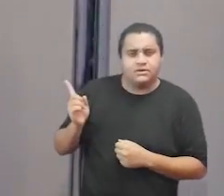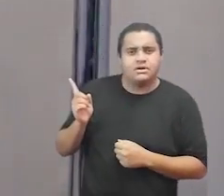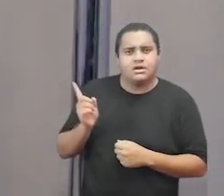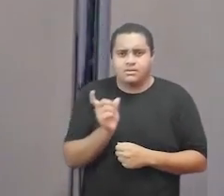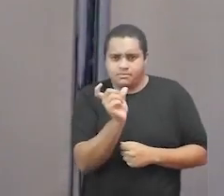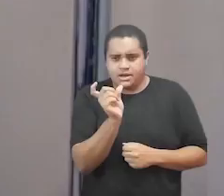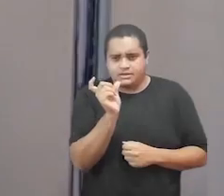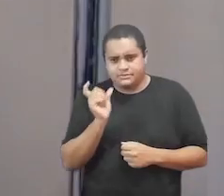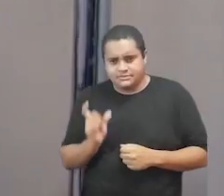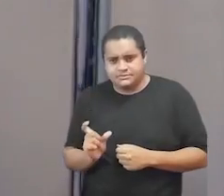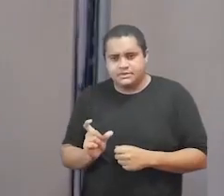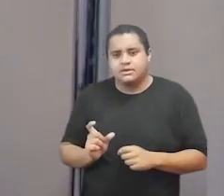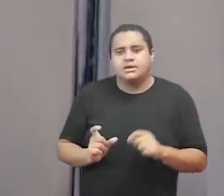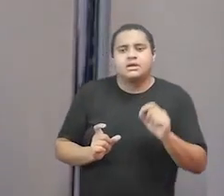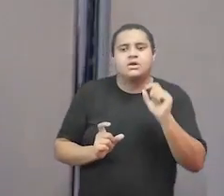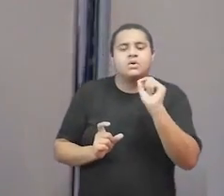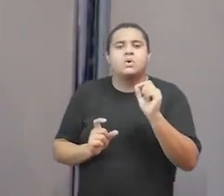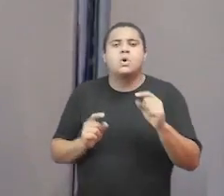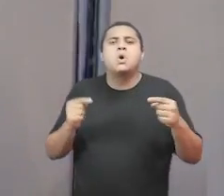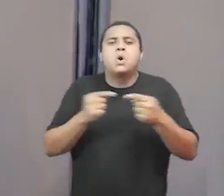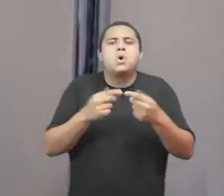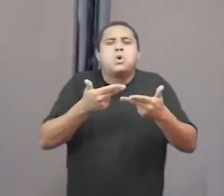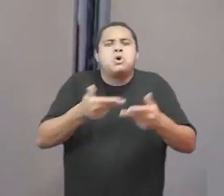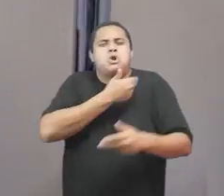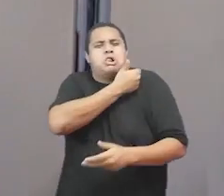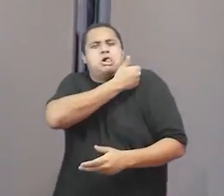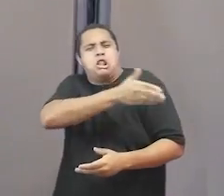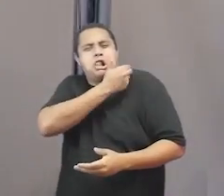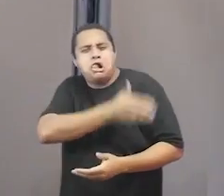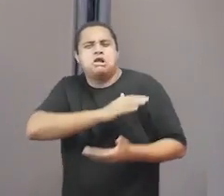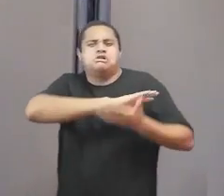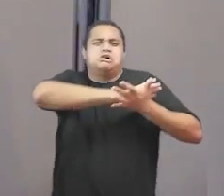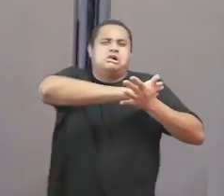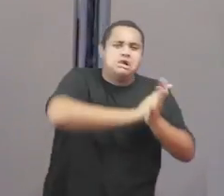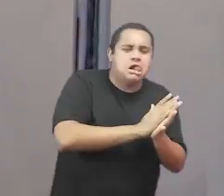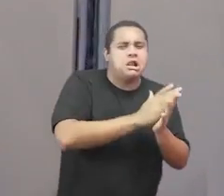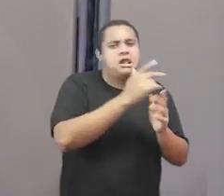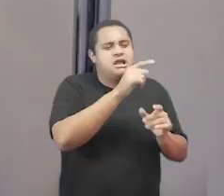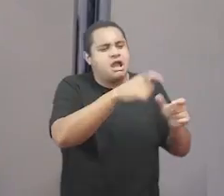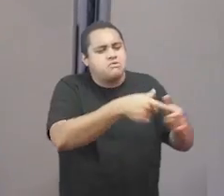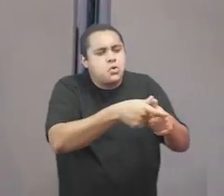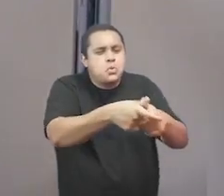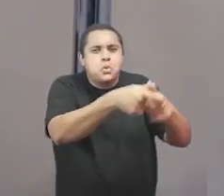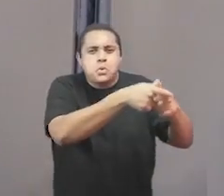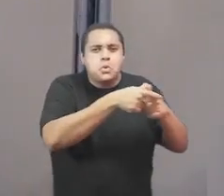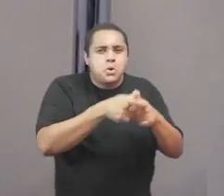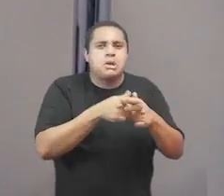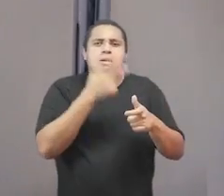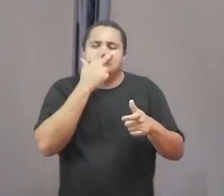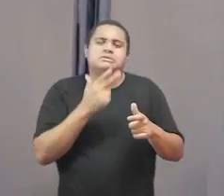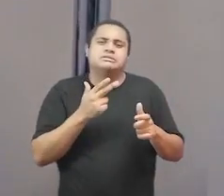aqui, uma palavra só, normalmente é relacionado com aquele preconceito discriminatório contra minorias, essa coisa